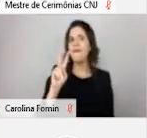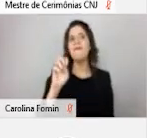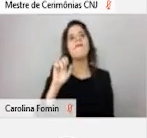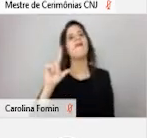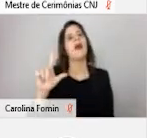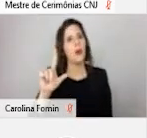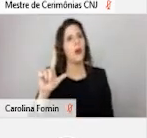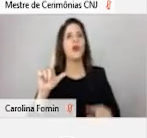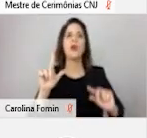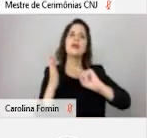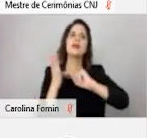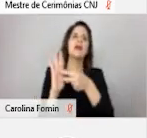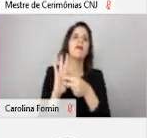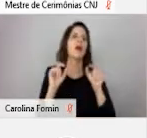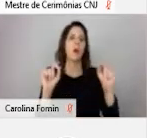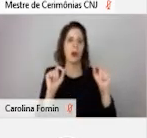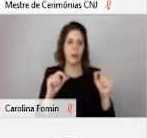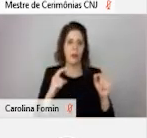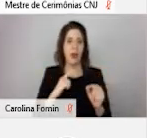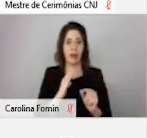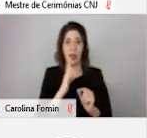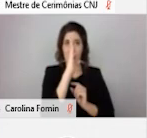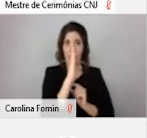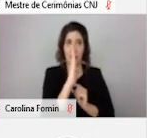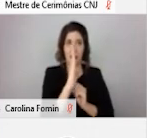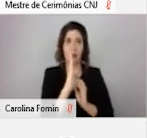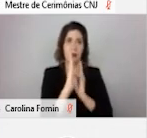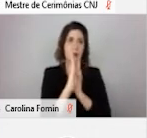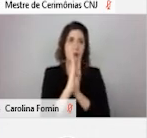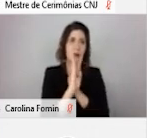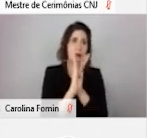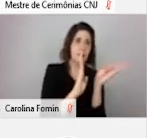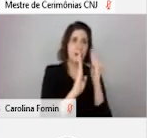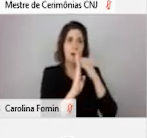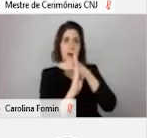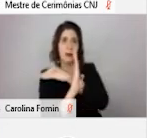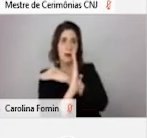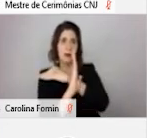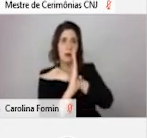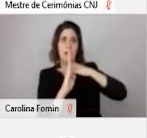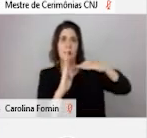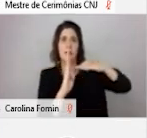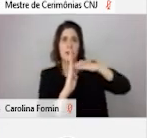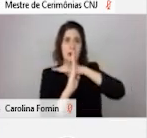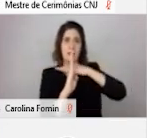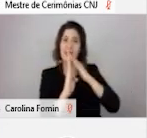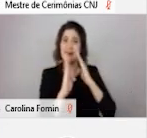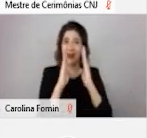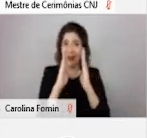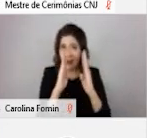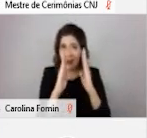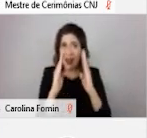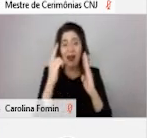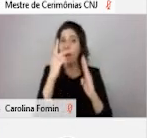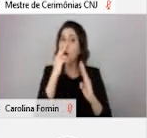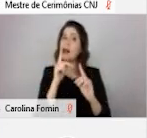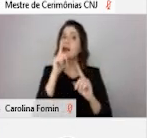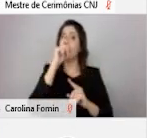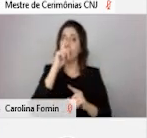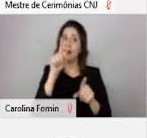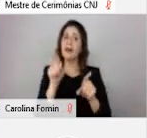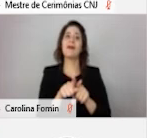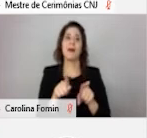aqui, onde você se sente bem, mas ele pode ser uma zona perigosa, porque, de fato, a gente pode não sentir nada e a doença continuar